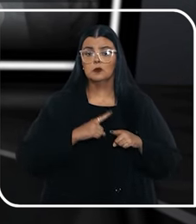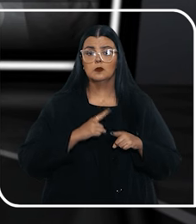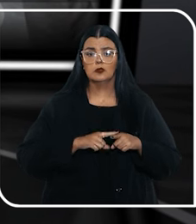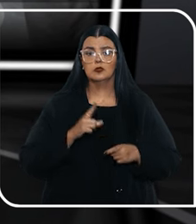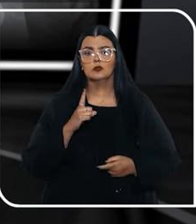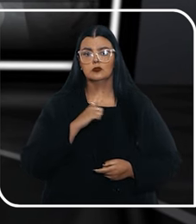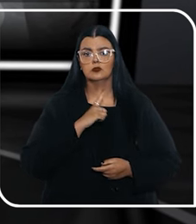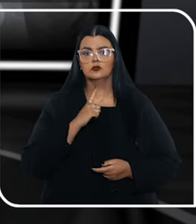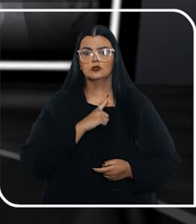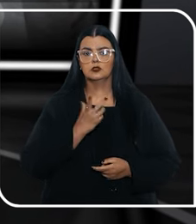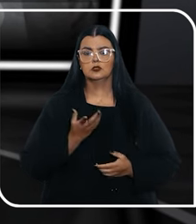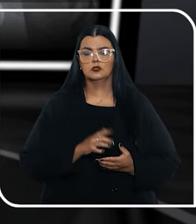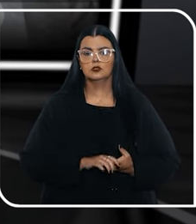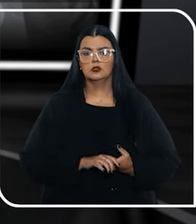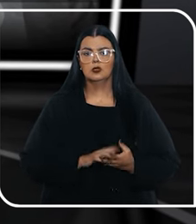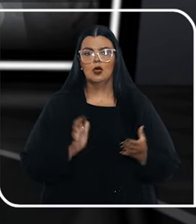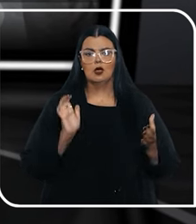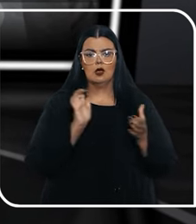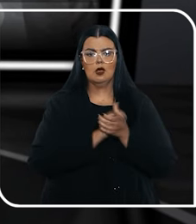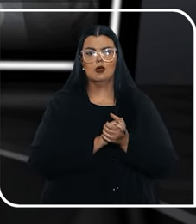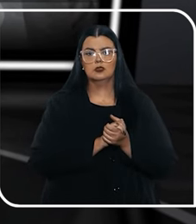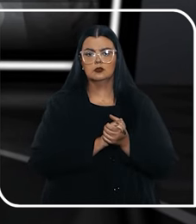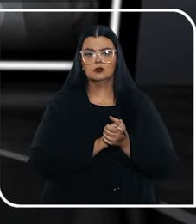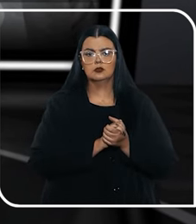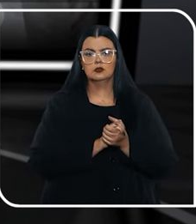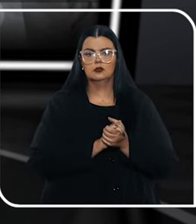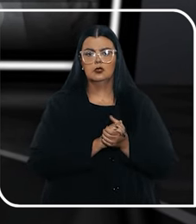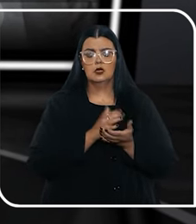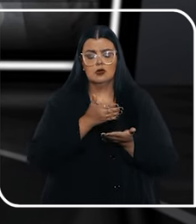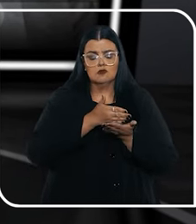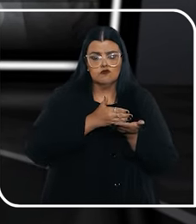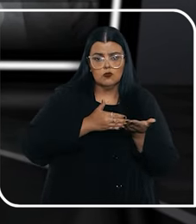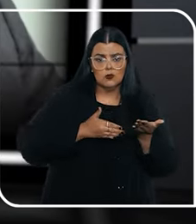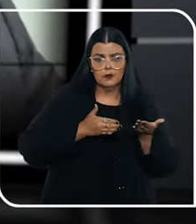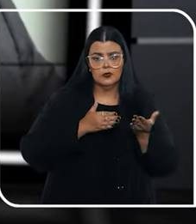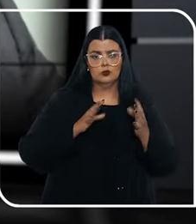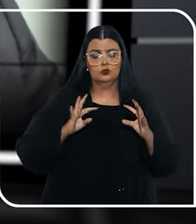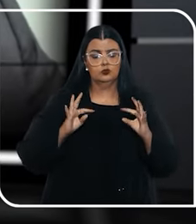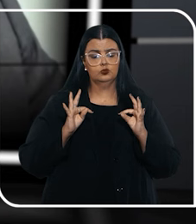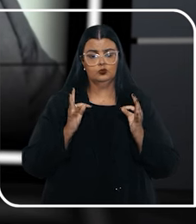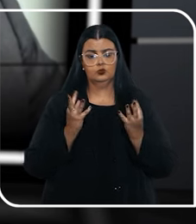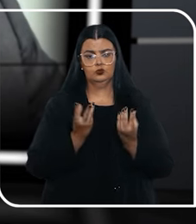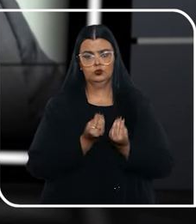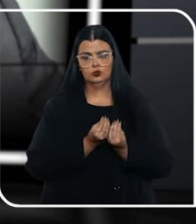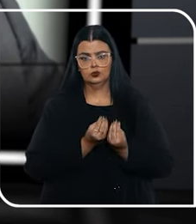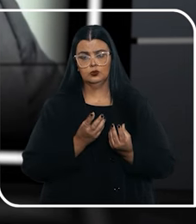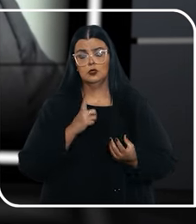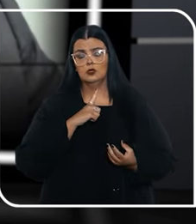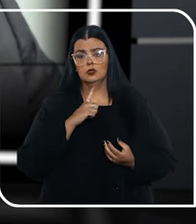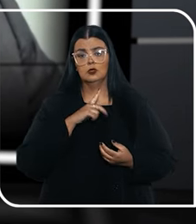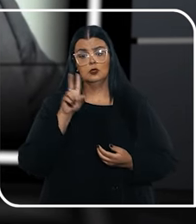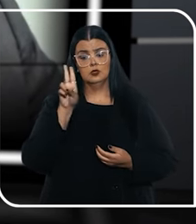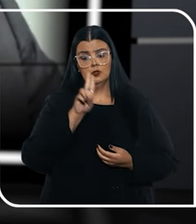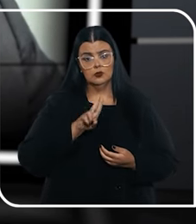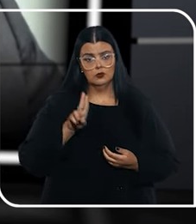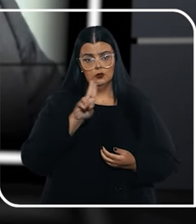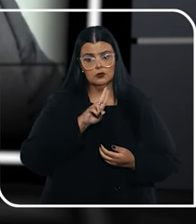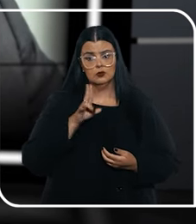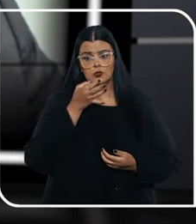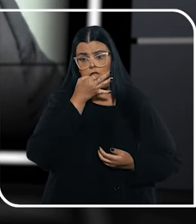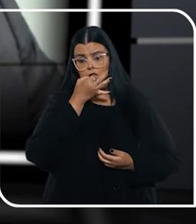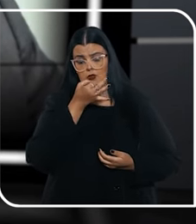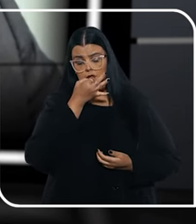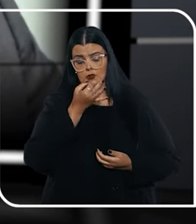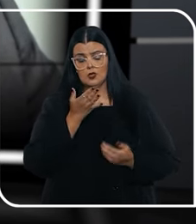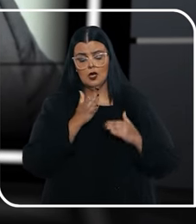porque eles tinham, a união estável deles era na comunhão universal, né? Então eu tentei utilizar que ele era,